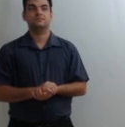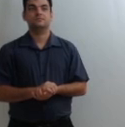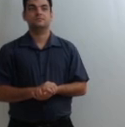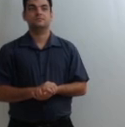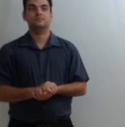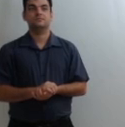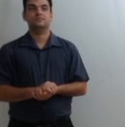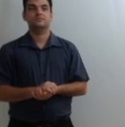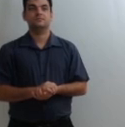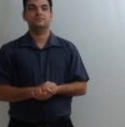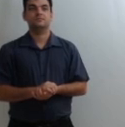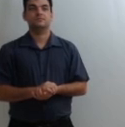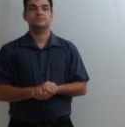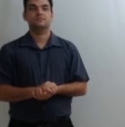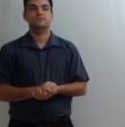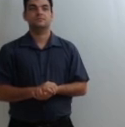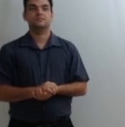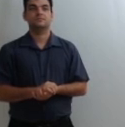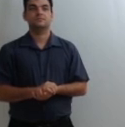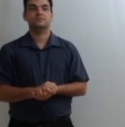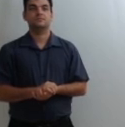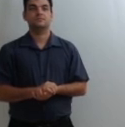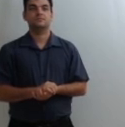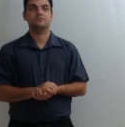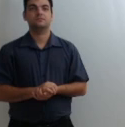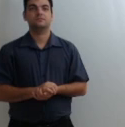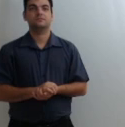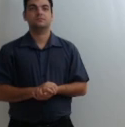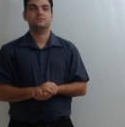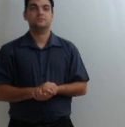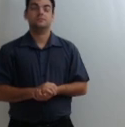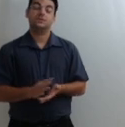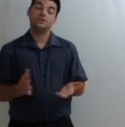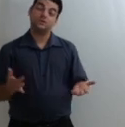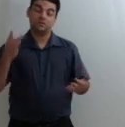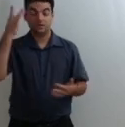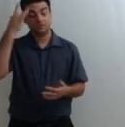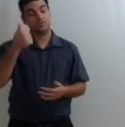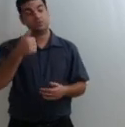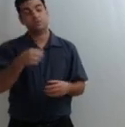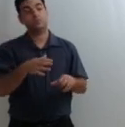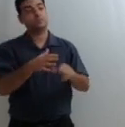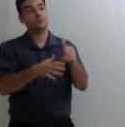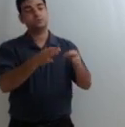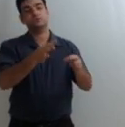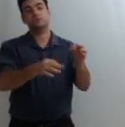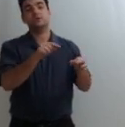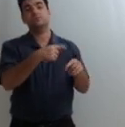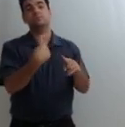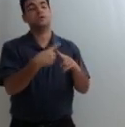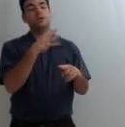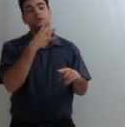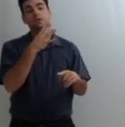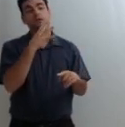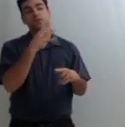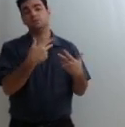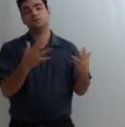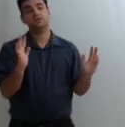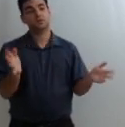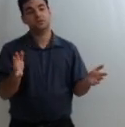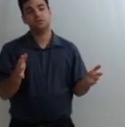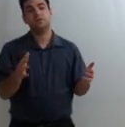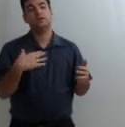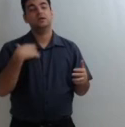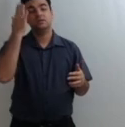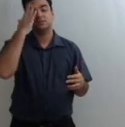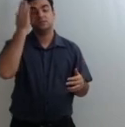doutor, é que o juiz de primeiro grau faça, porque ele está mais próximo aos fatos e é assim que nós temos decidido, a não ser